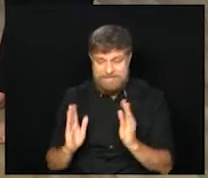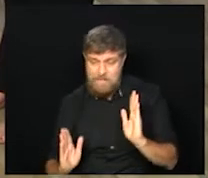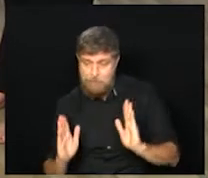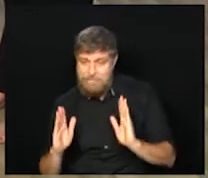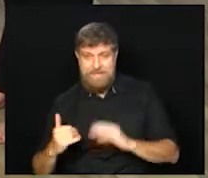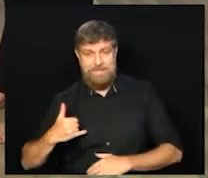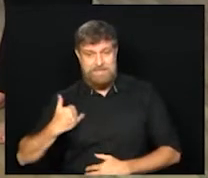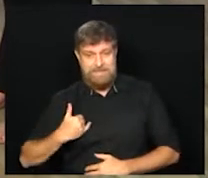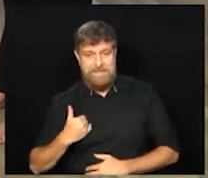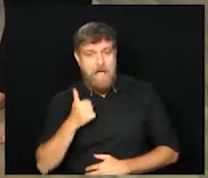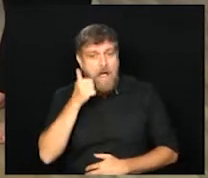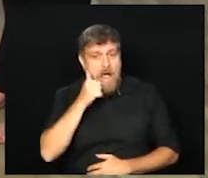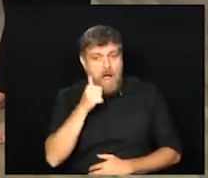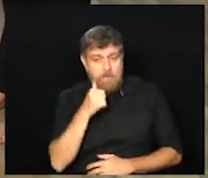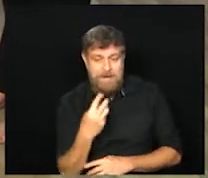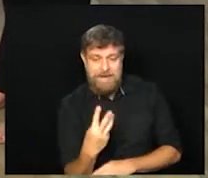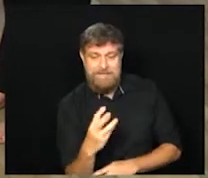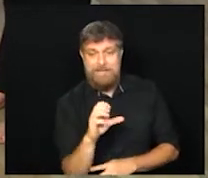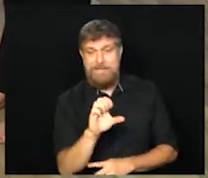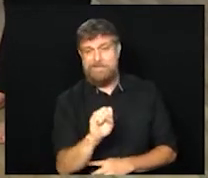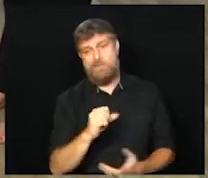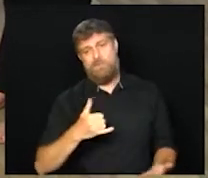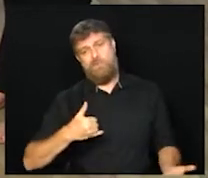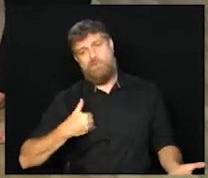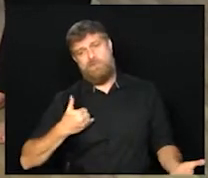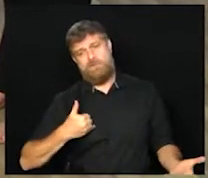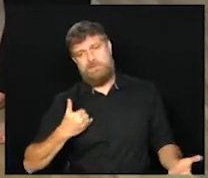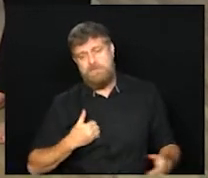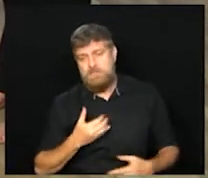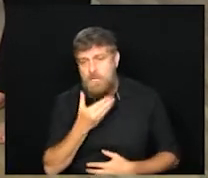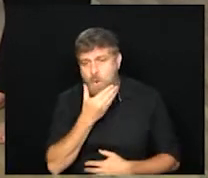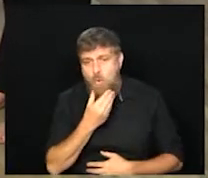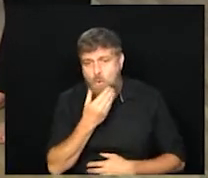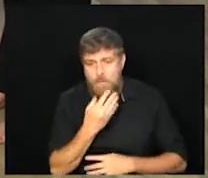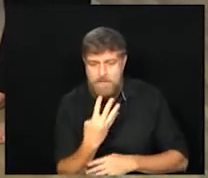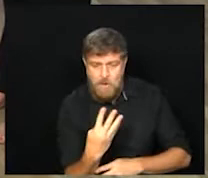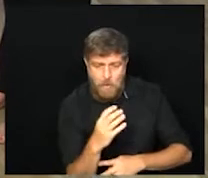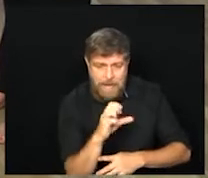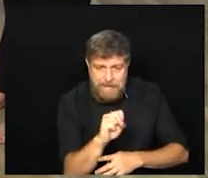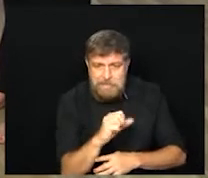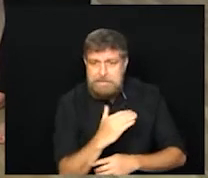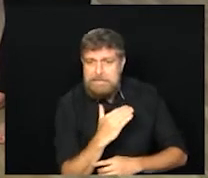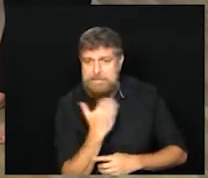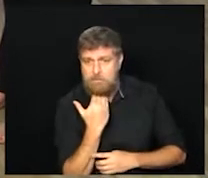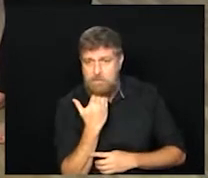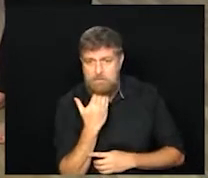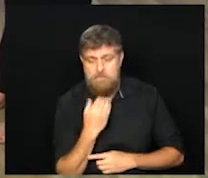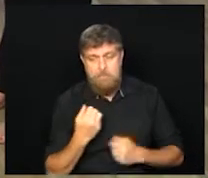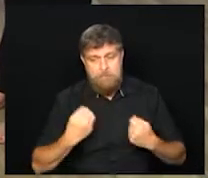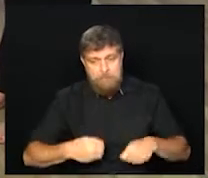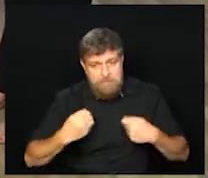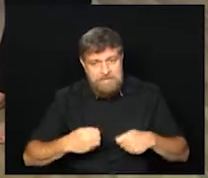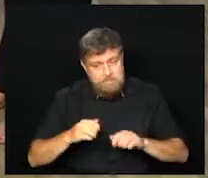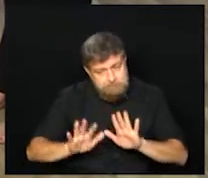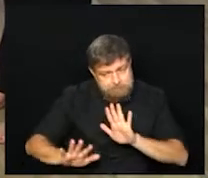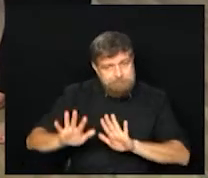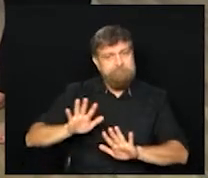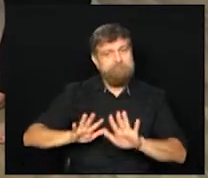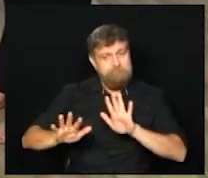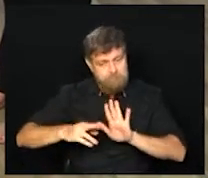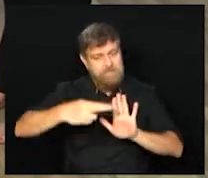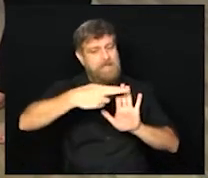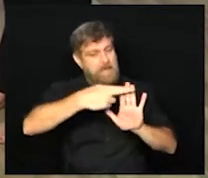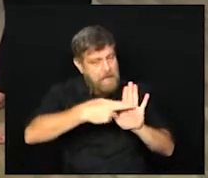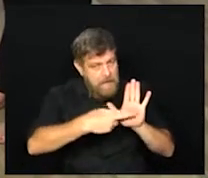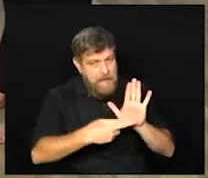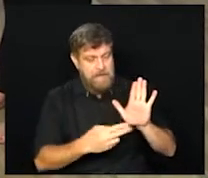etária, mulher de apenas 38 anos, um outro homem de 48 anos. Então, precisamos continuar com todos